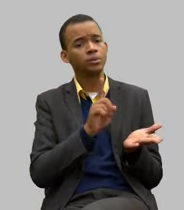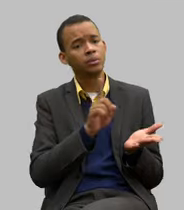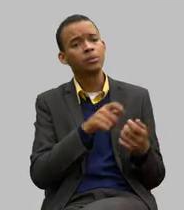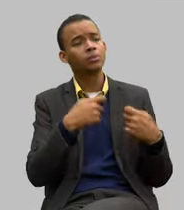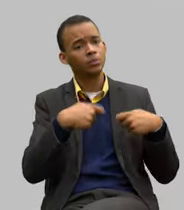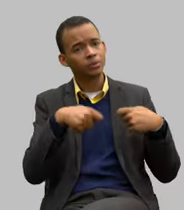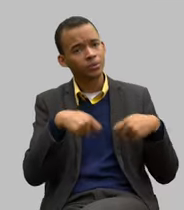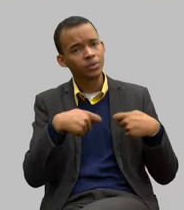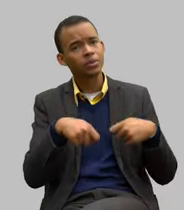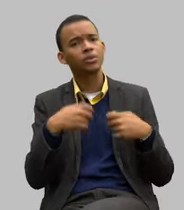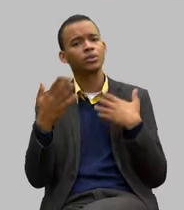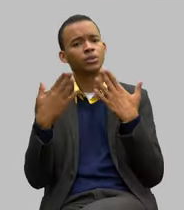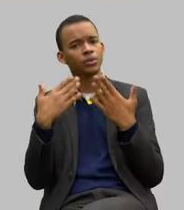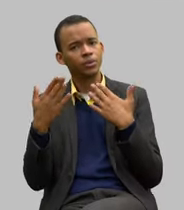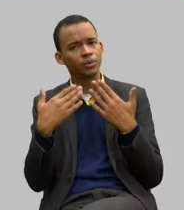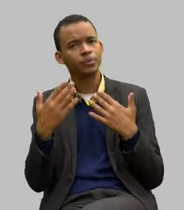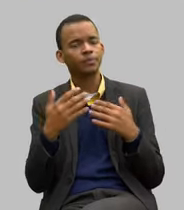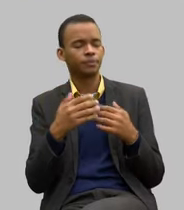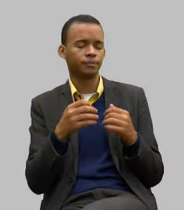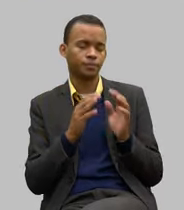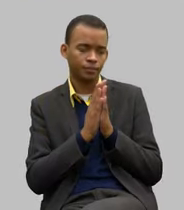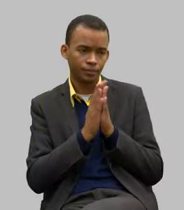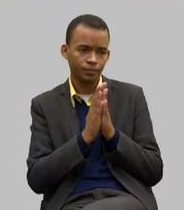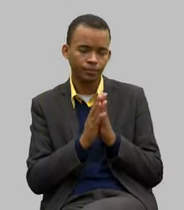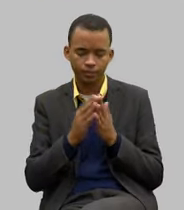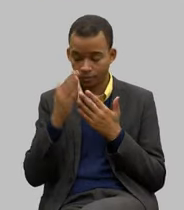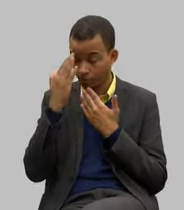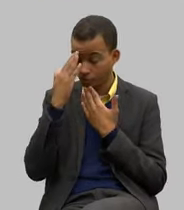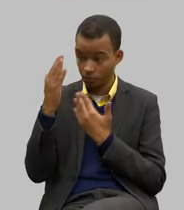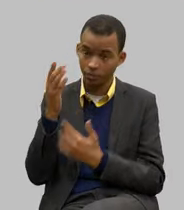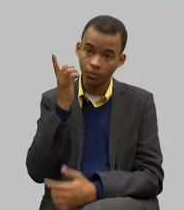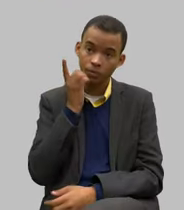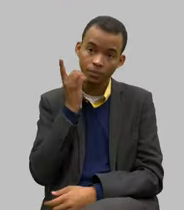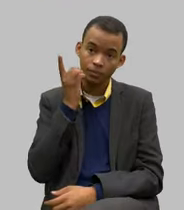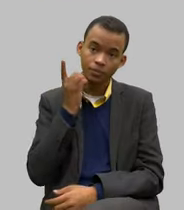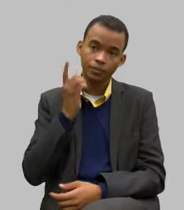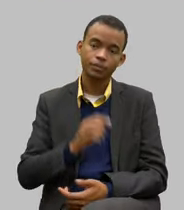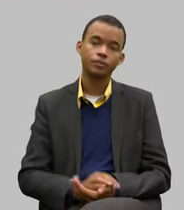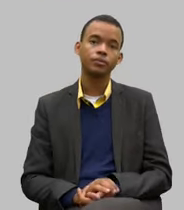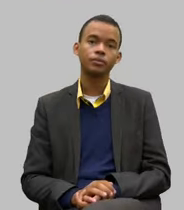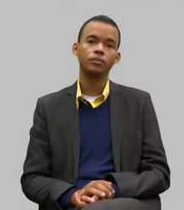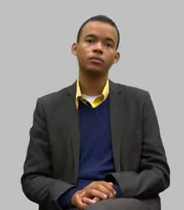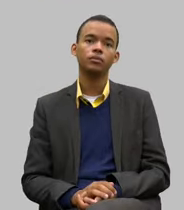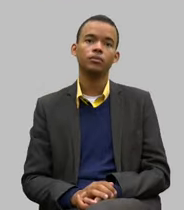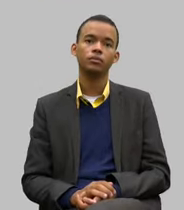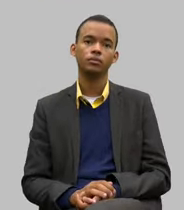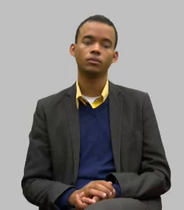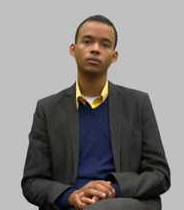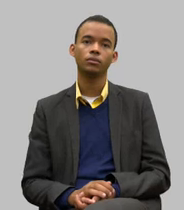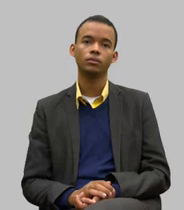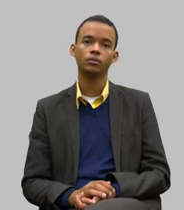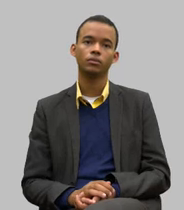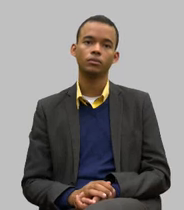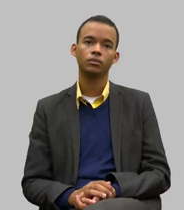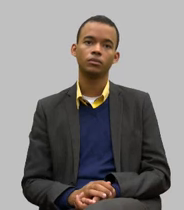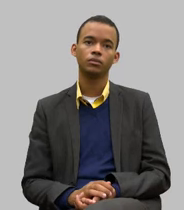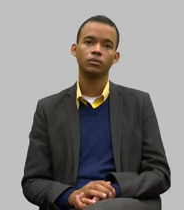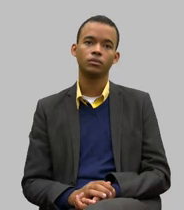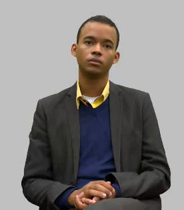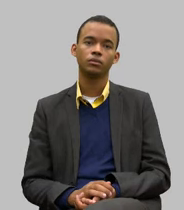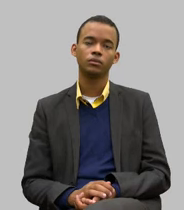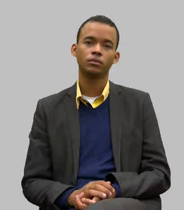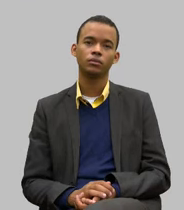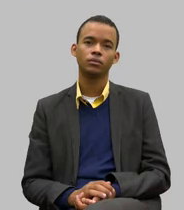Sen S tem a palavra Obrigado Deputado eh o próximo quadro nós temos aí o nosso limite né previsto na